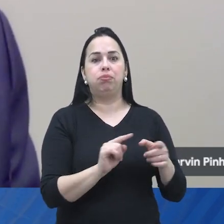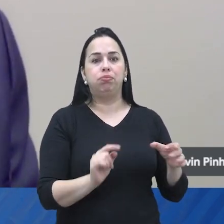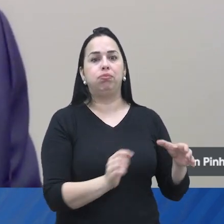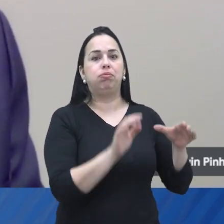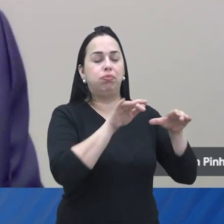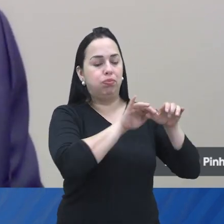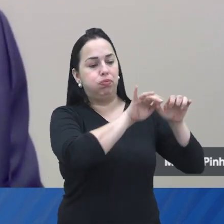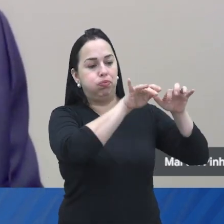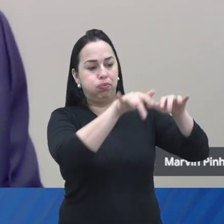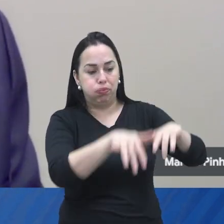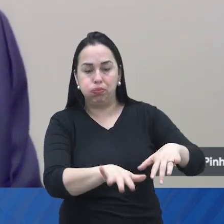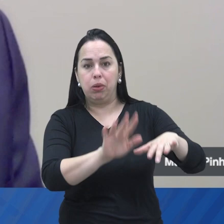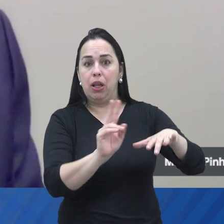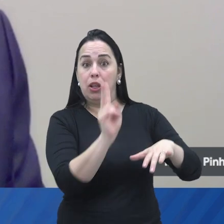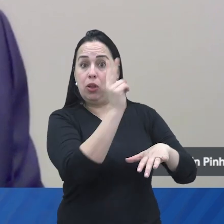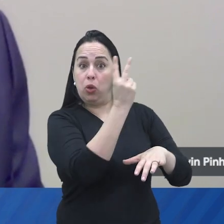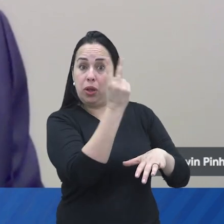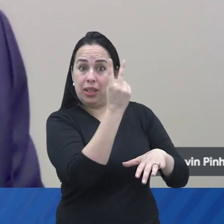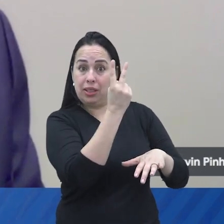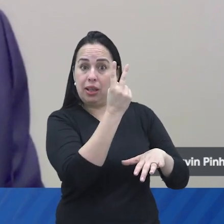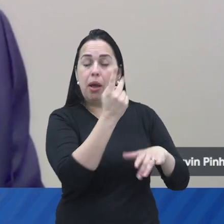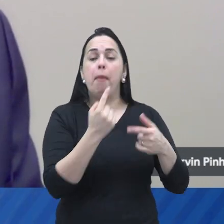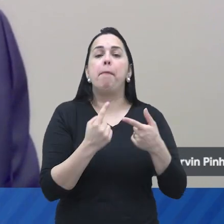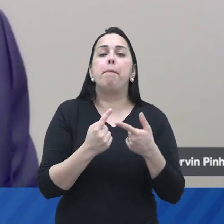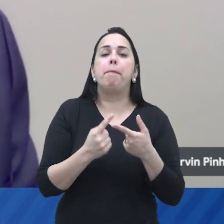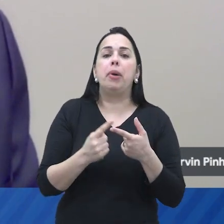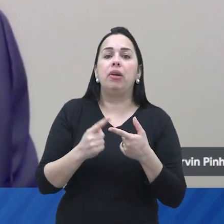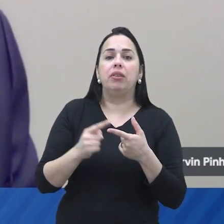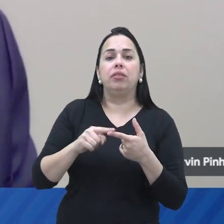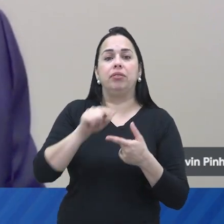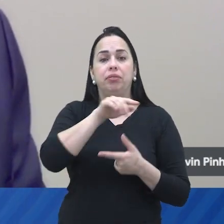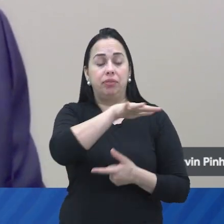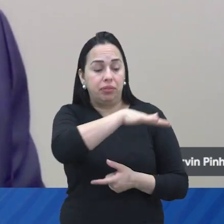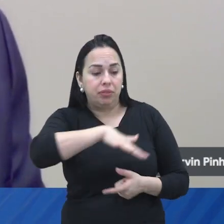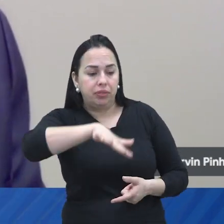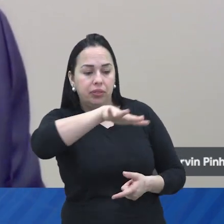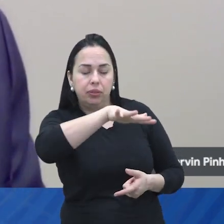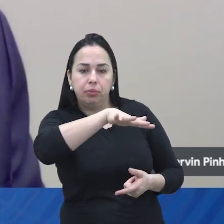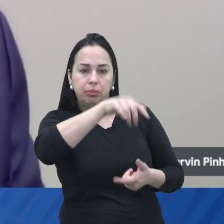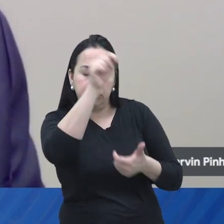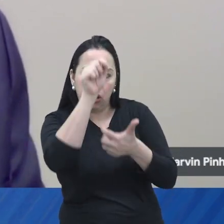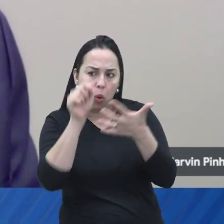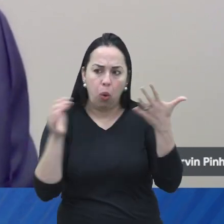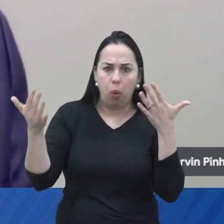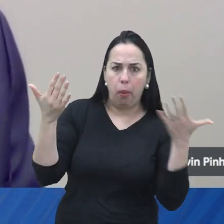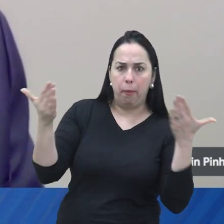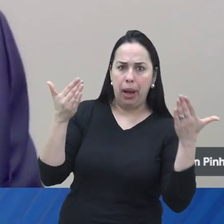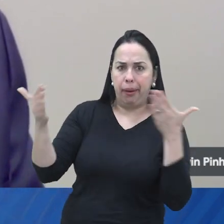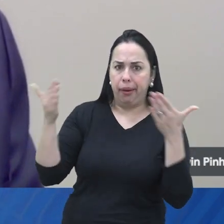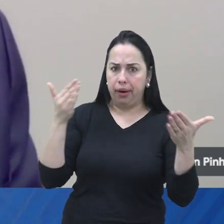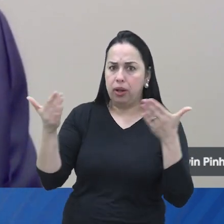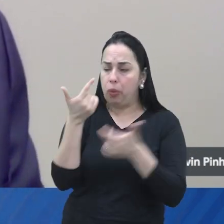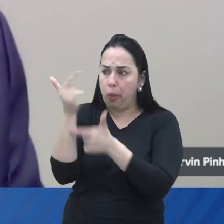Brasil, só menor do que Itaipu. Ela seria maior que a usina de Tucuruí. Ela seria 2 vezes uma usina de Santo Antônio, Rio